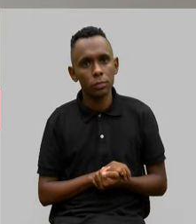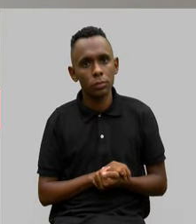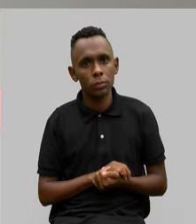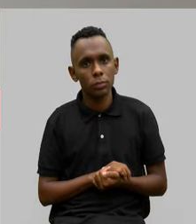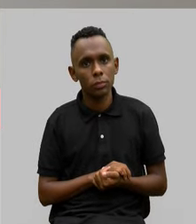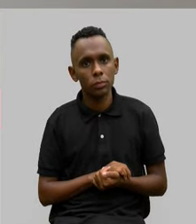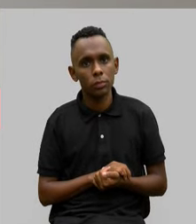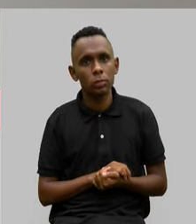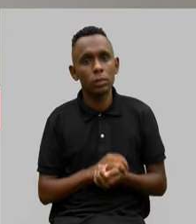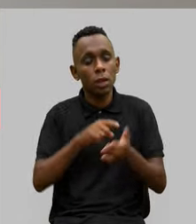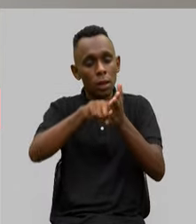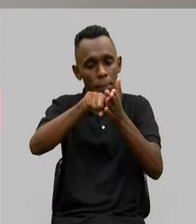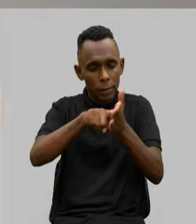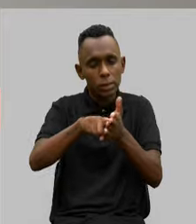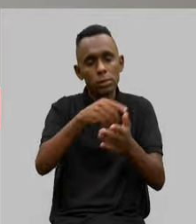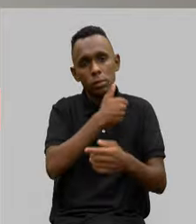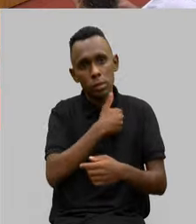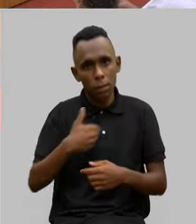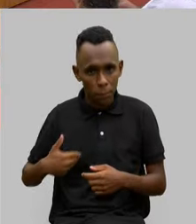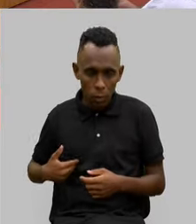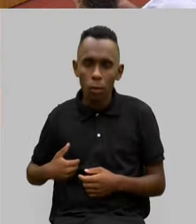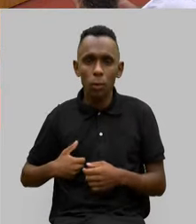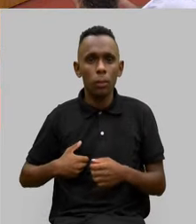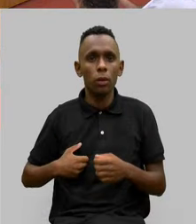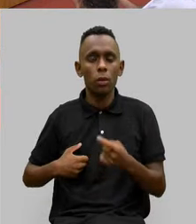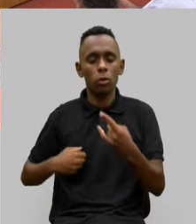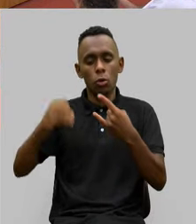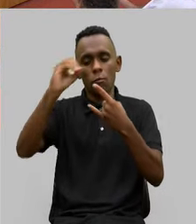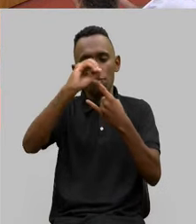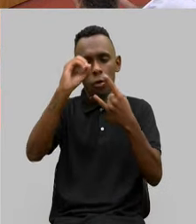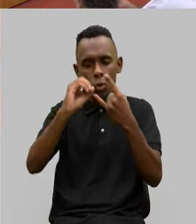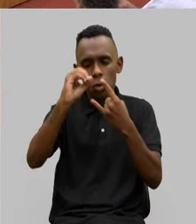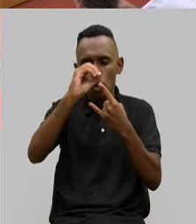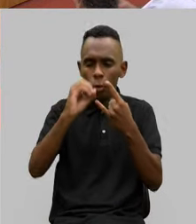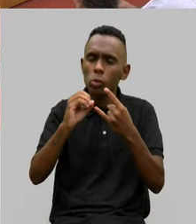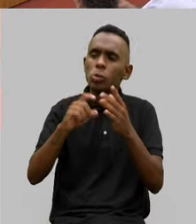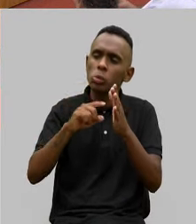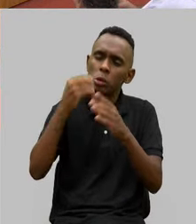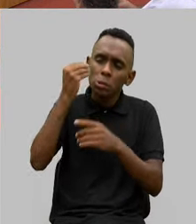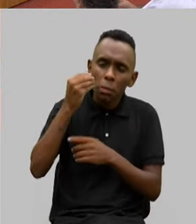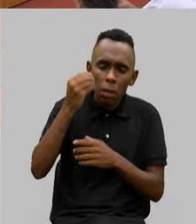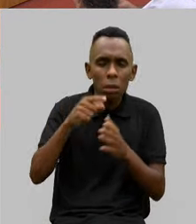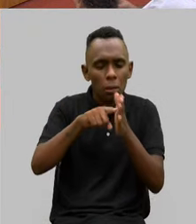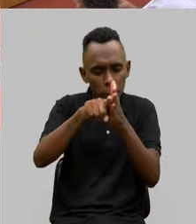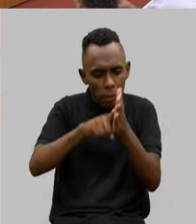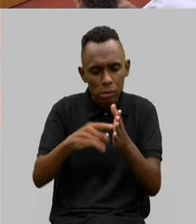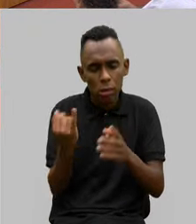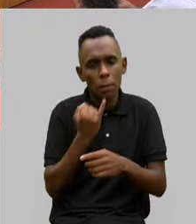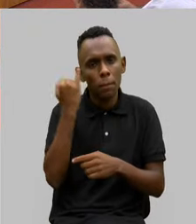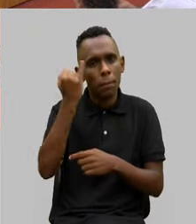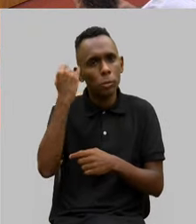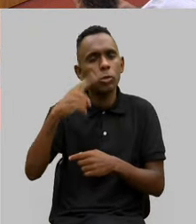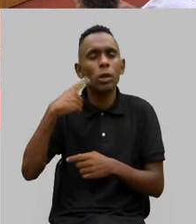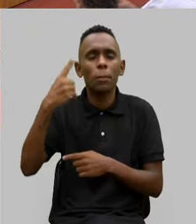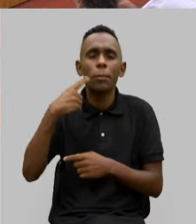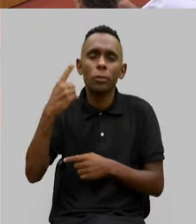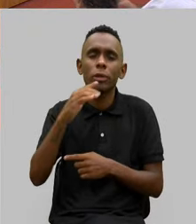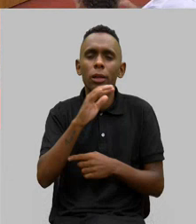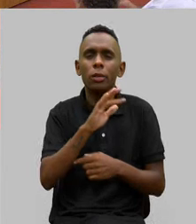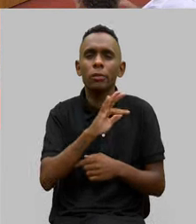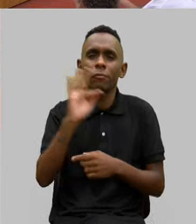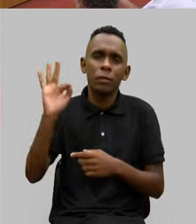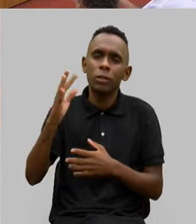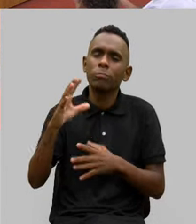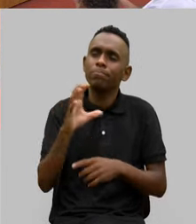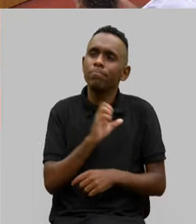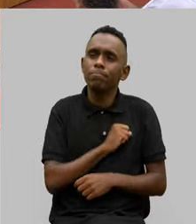das pesquisas públicas né a fio Cruz trouxe uma experiência importante com a deputada Federal que eu amo de paixão muita referência